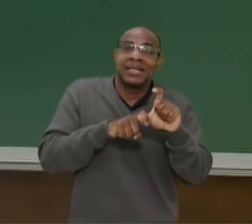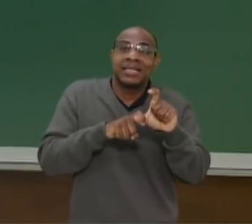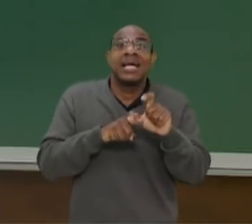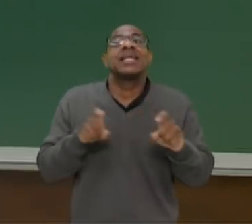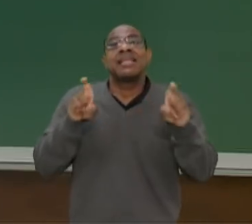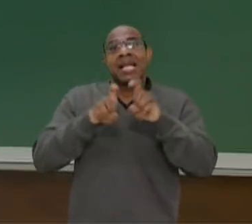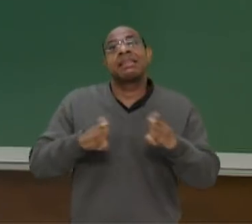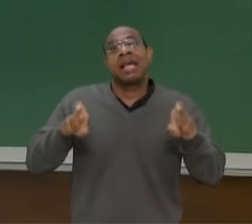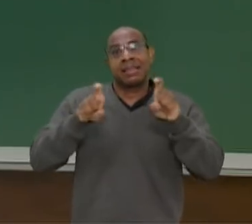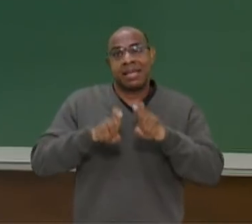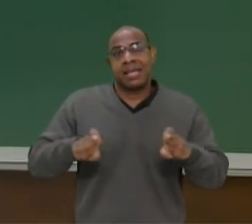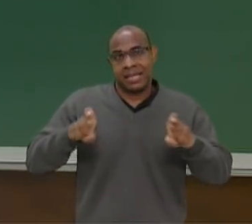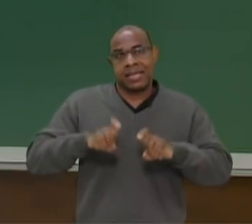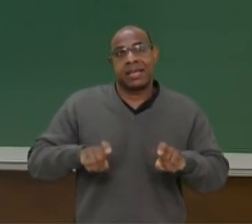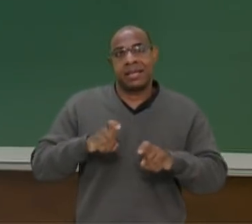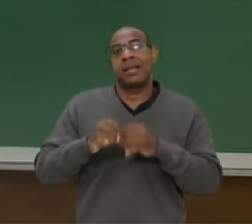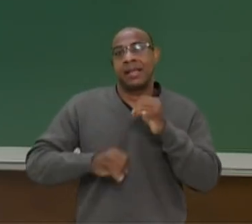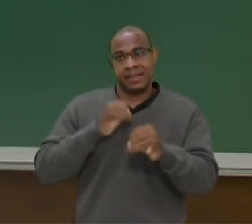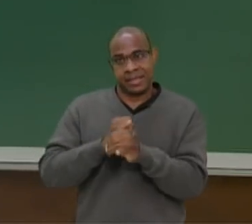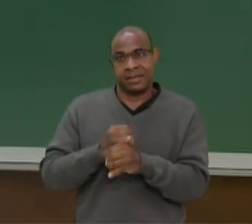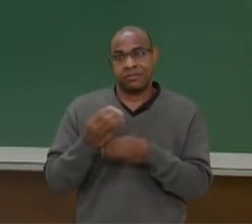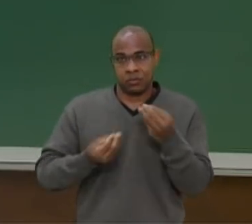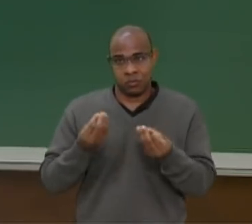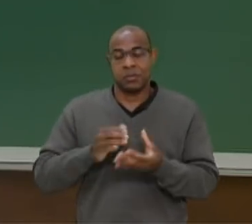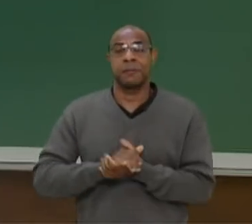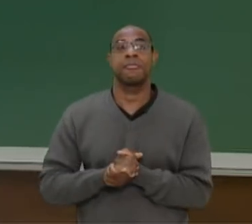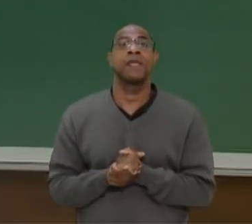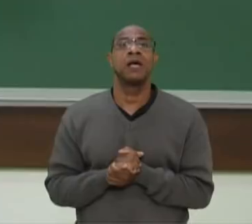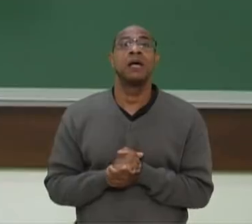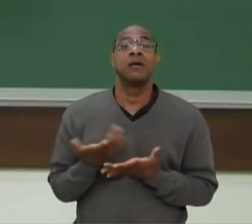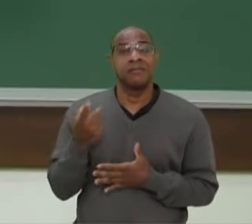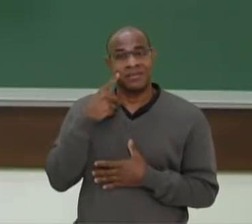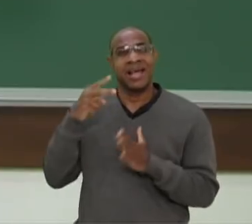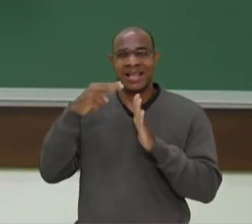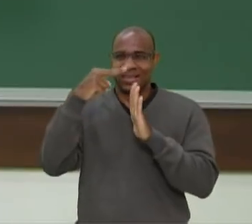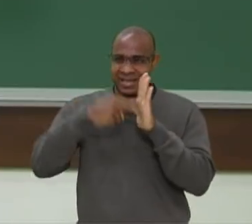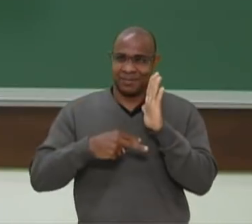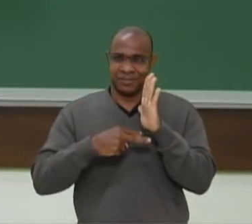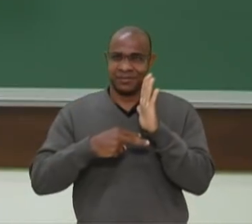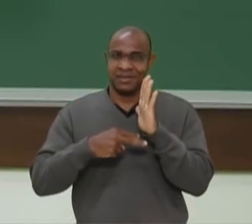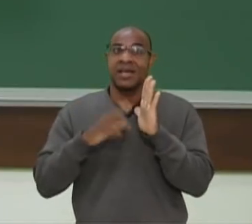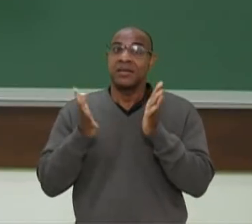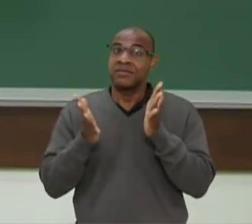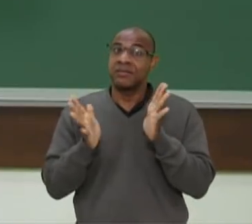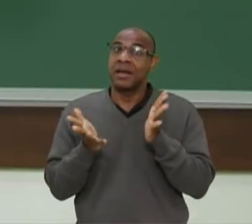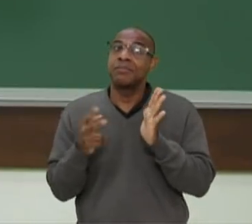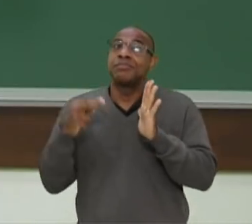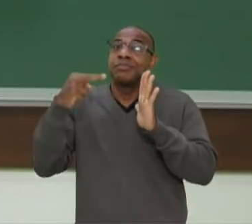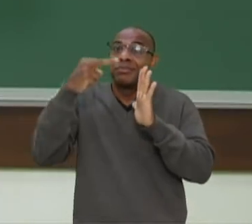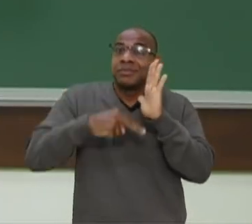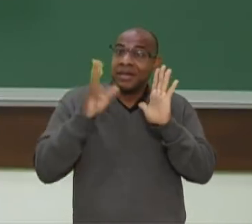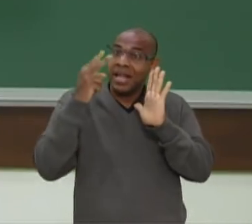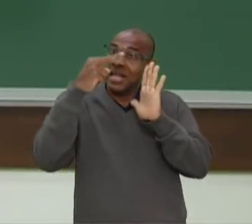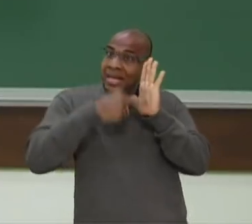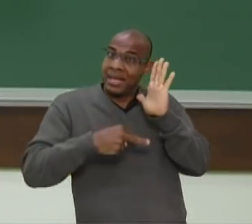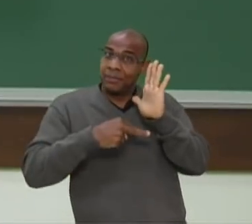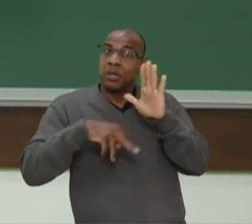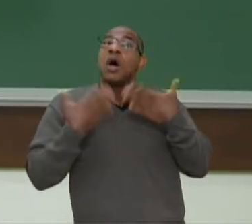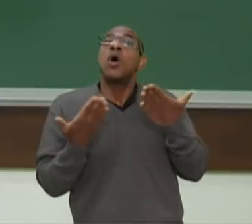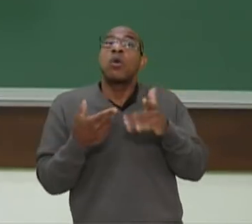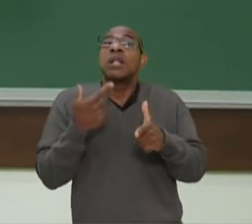pensar. Então, nós lemos lá no texto quais são esses sintomas, mas você tem